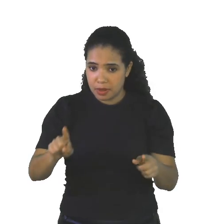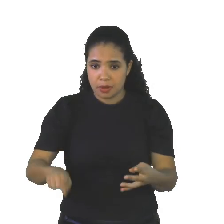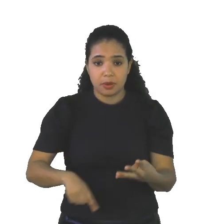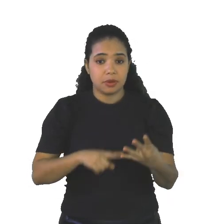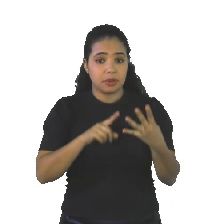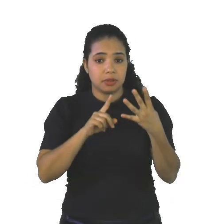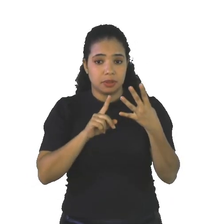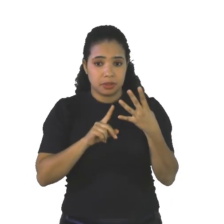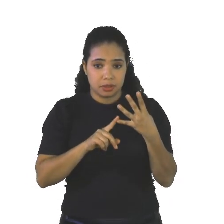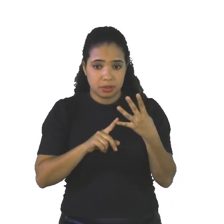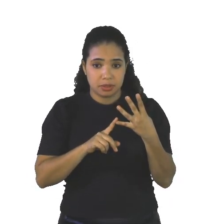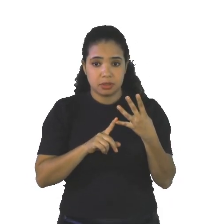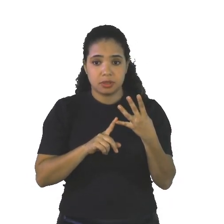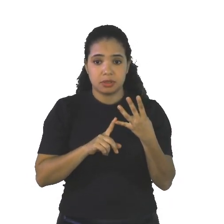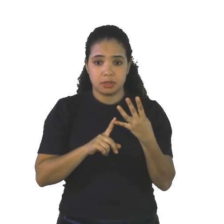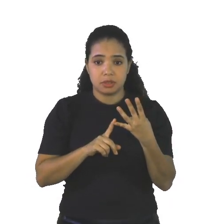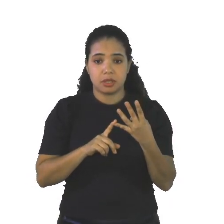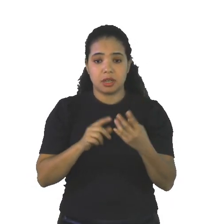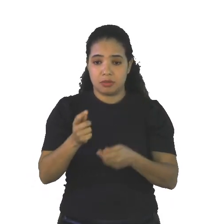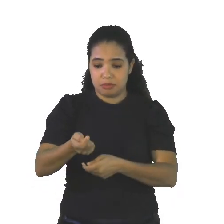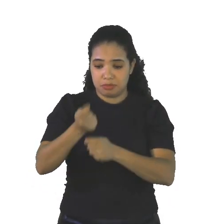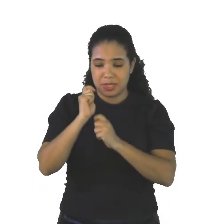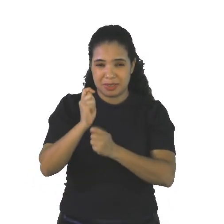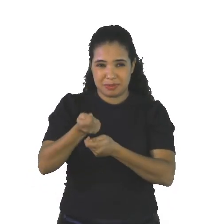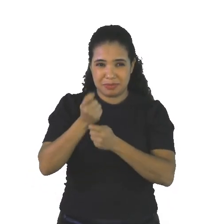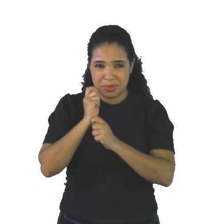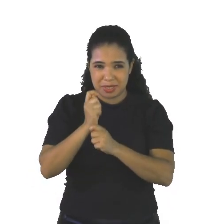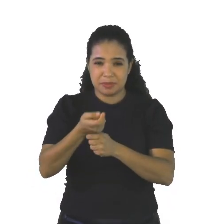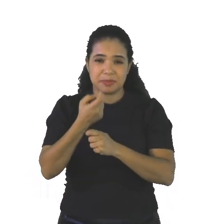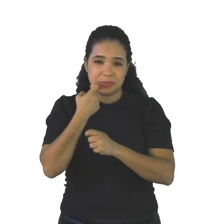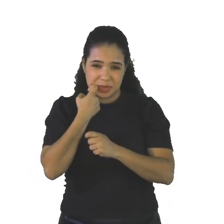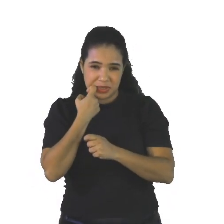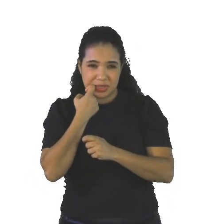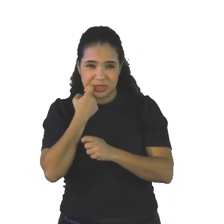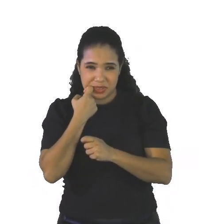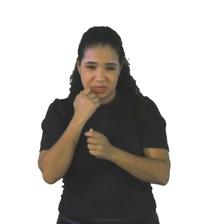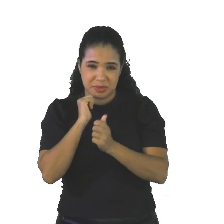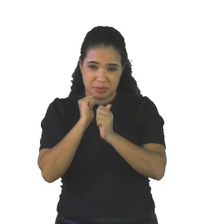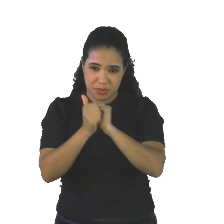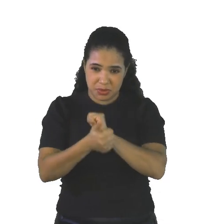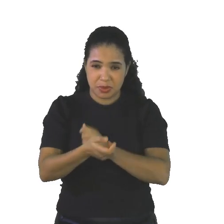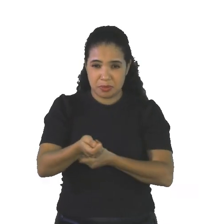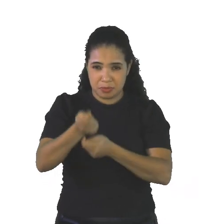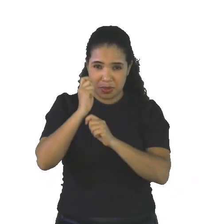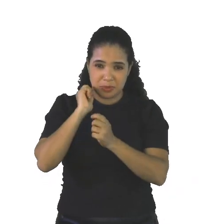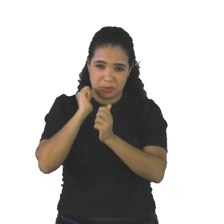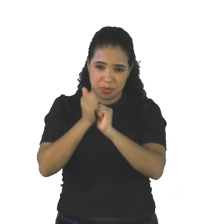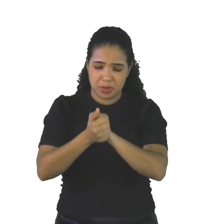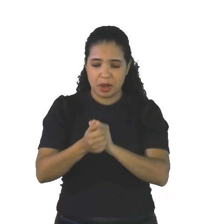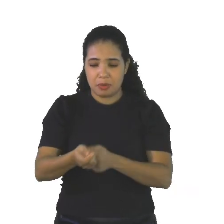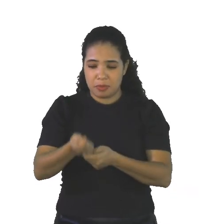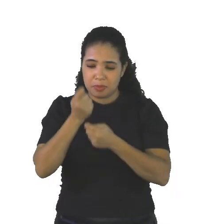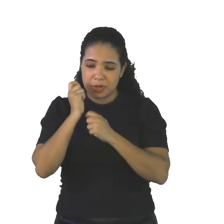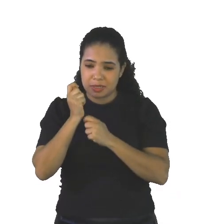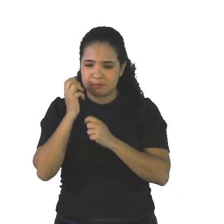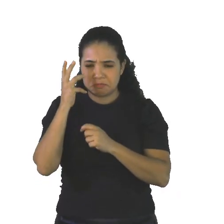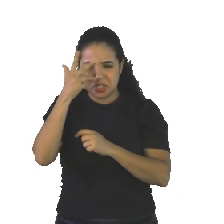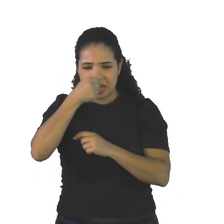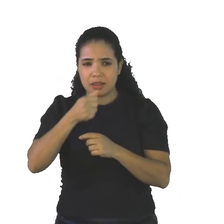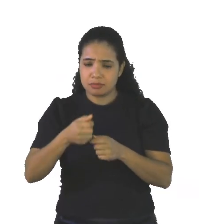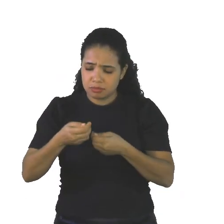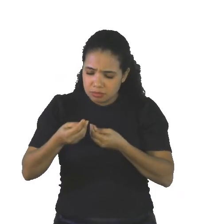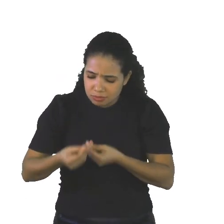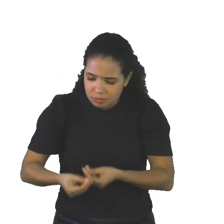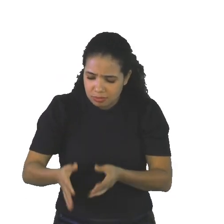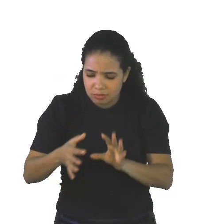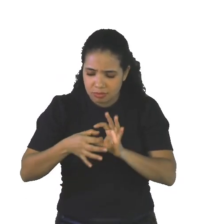pesca esportiva, né? Você quer pescar? Pegou um peixão bonitão? Pesca e solta de volta. Fala isso para